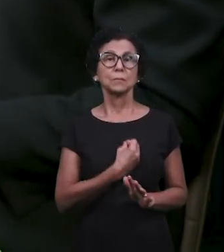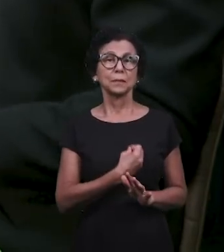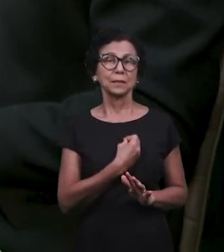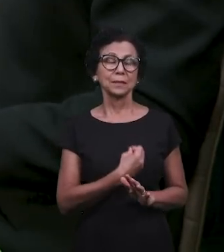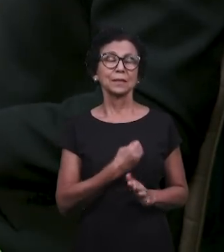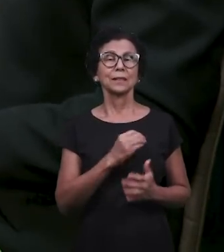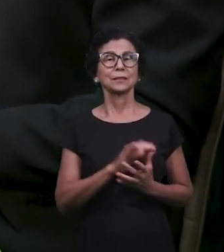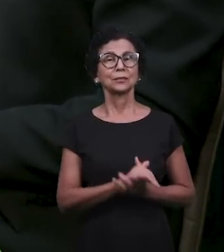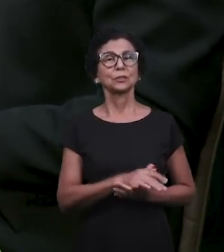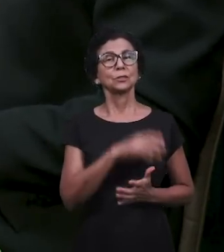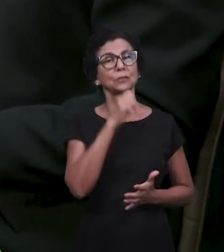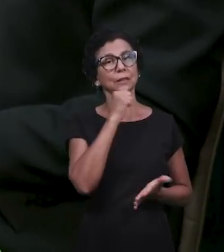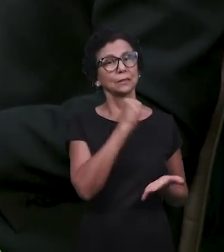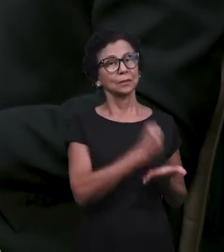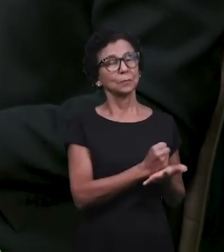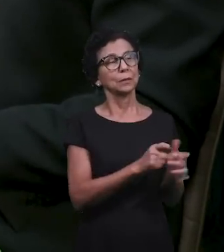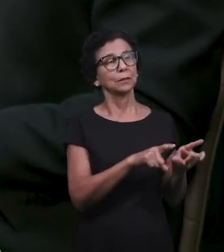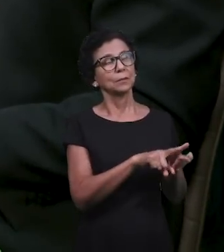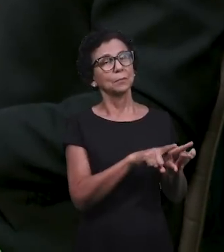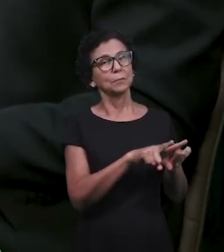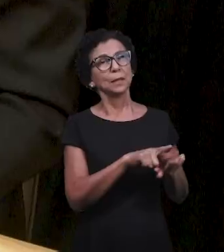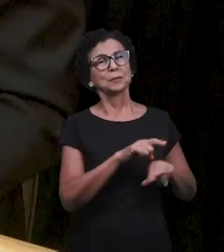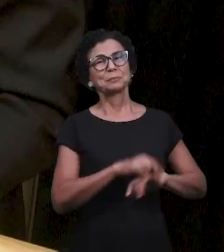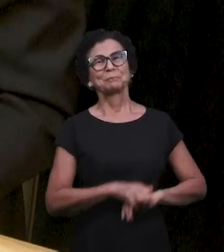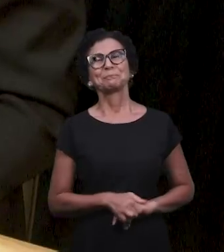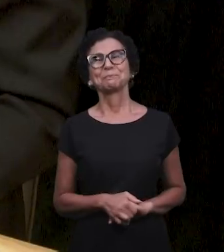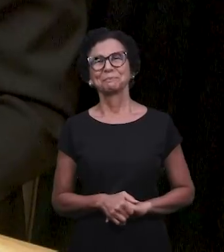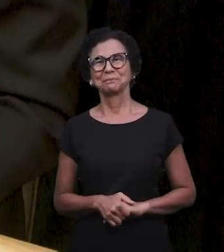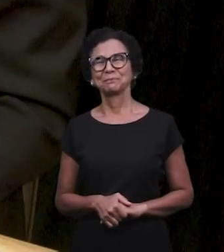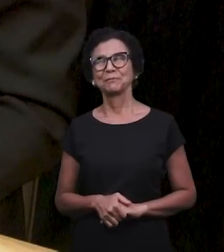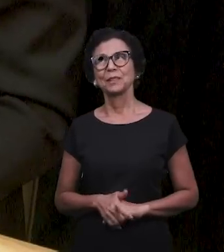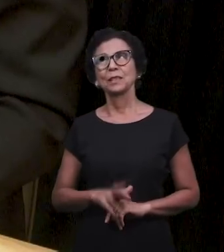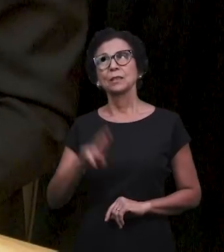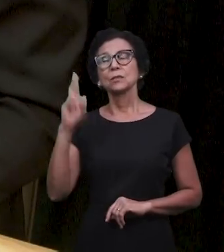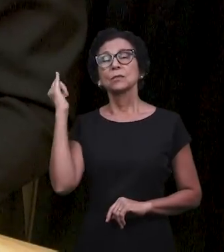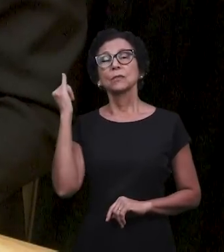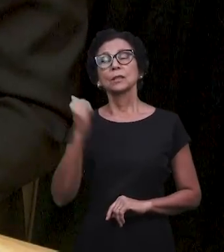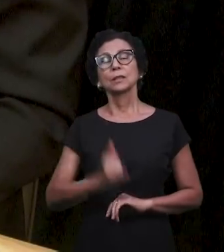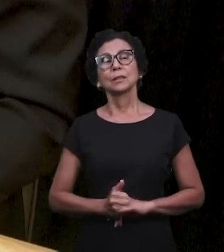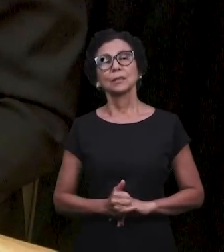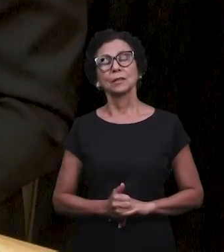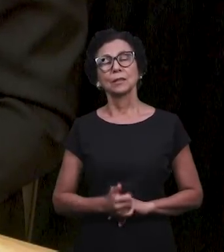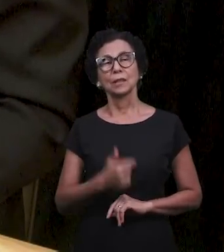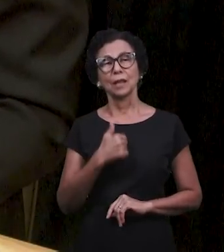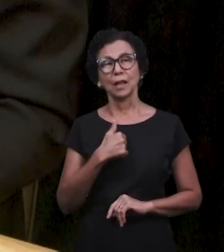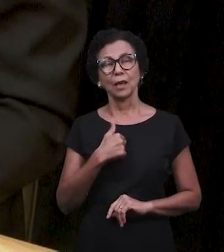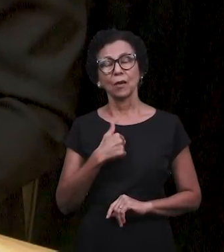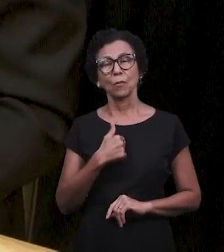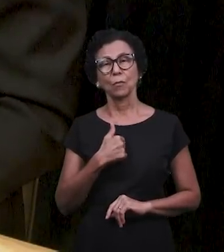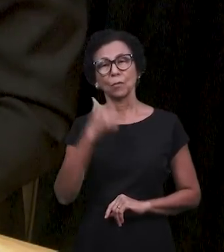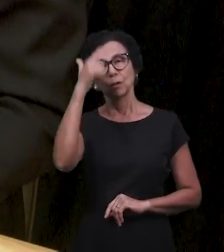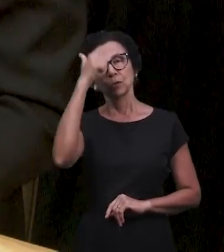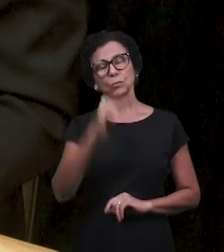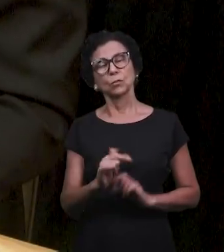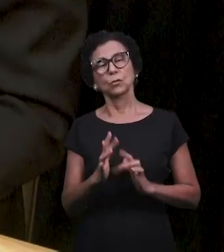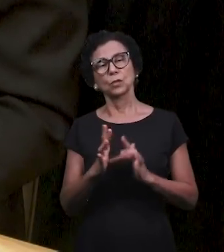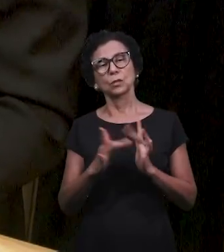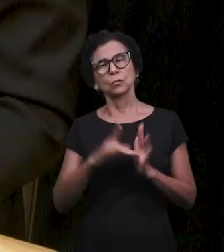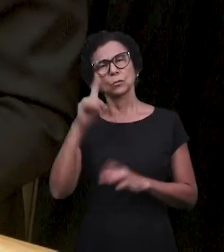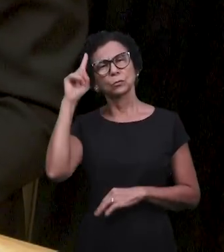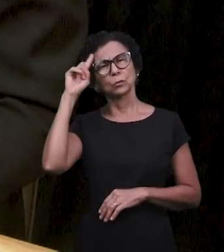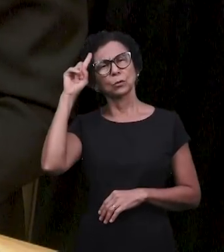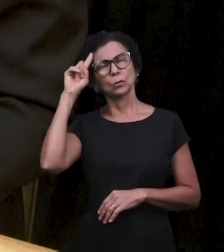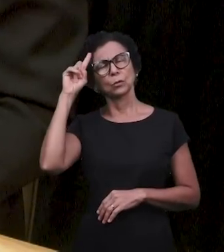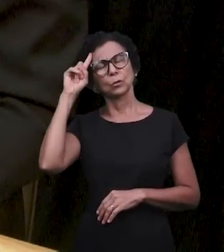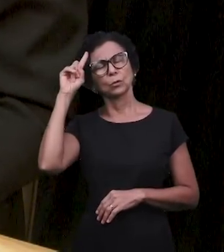no meio do povo de Deus. Jesus diz assim: eis que eu estarei convosco todos os dias, glória a Deus,